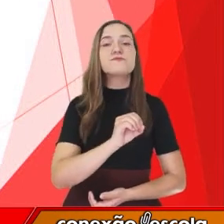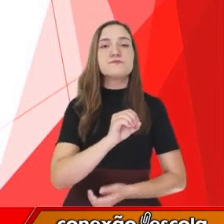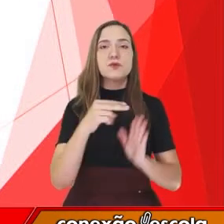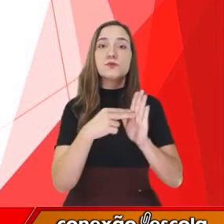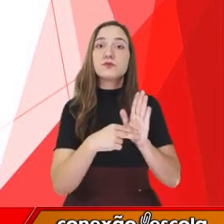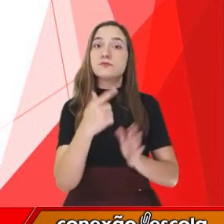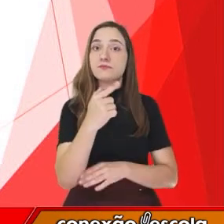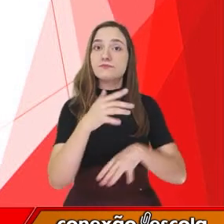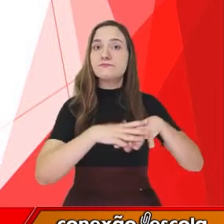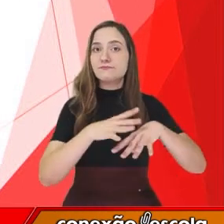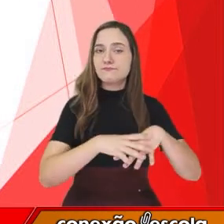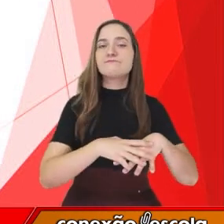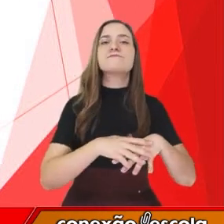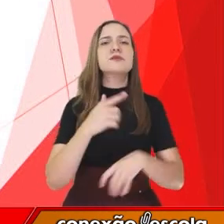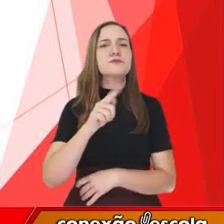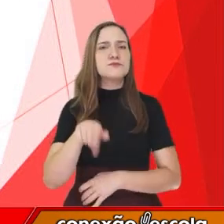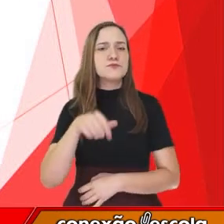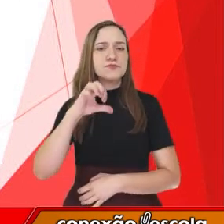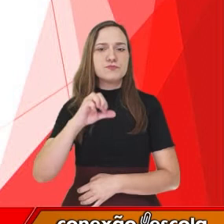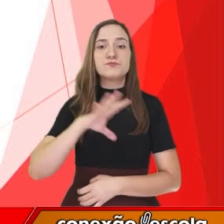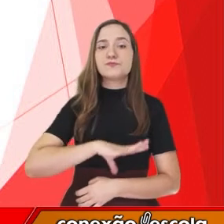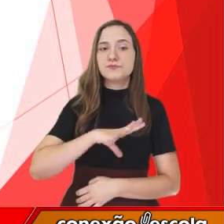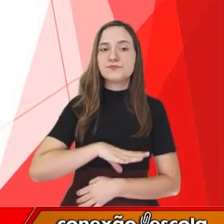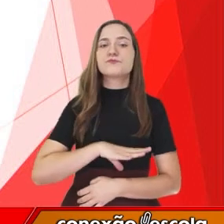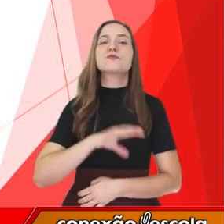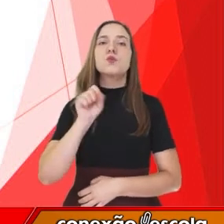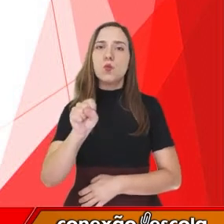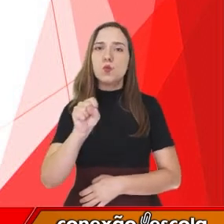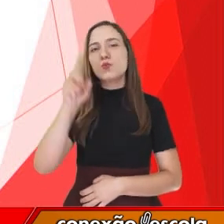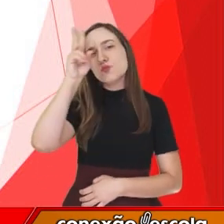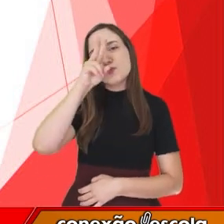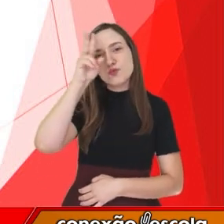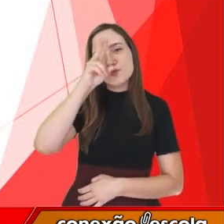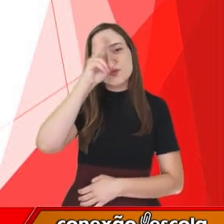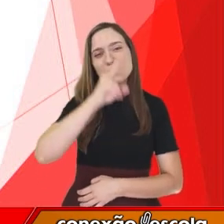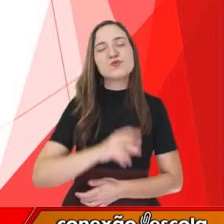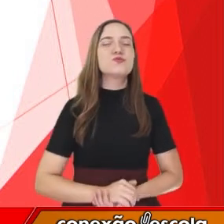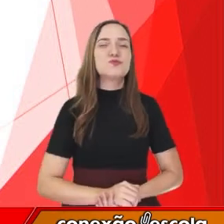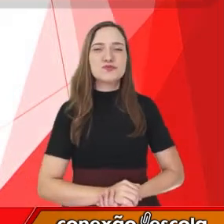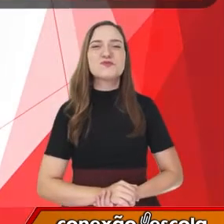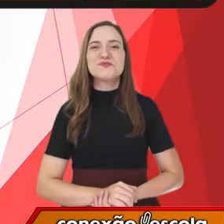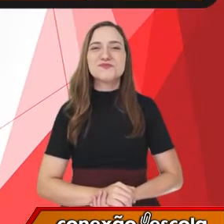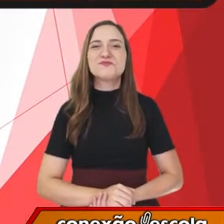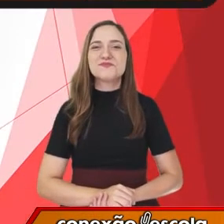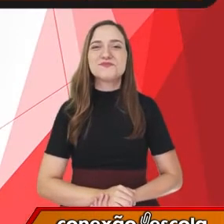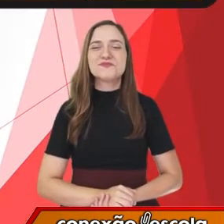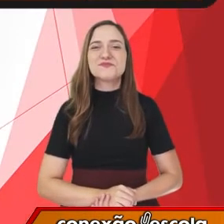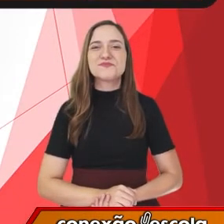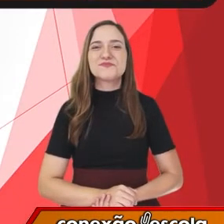7 em matemática, 7,9 em língua portuguesa e 8 em história.